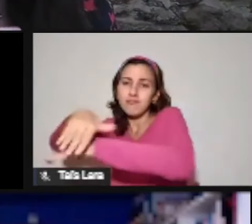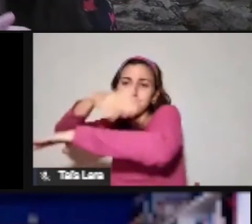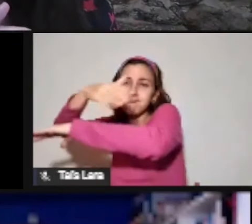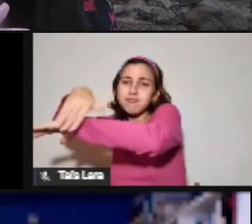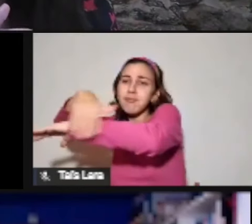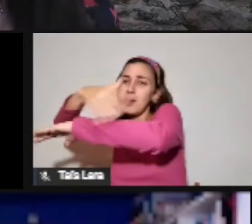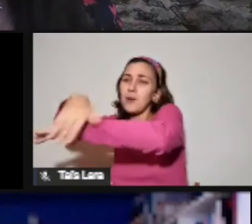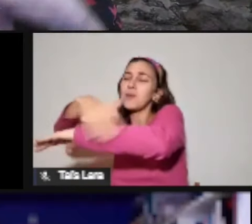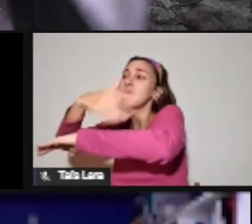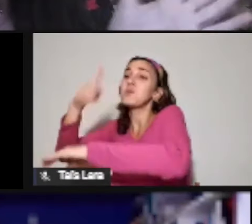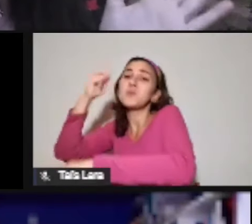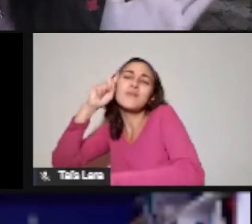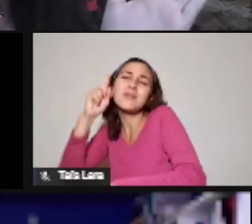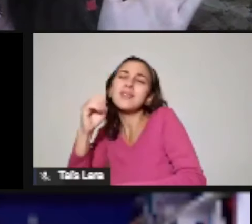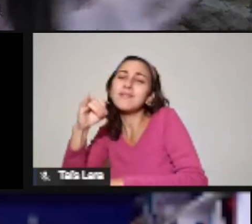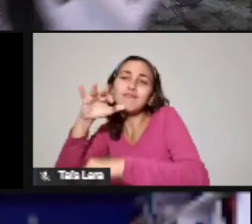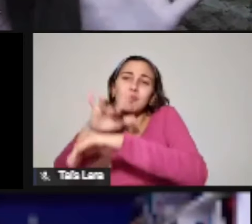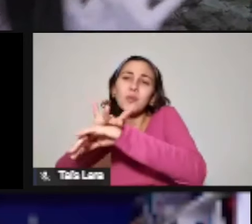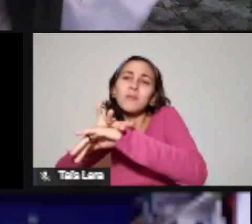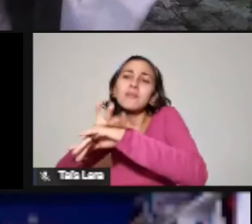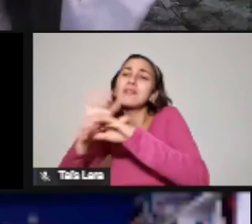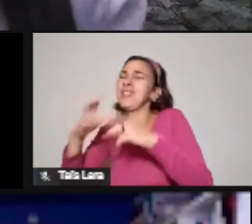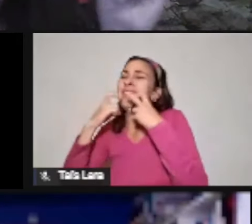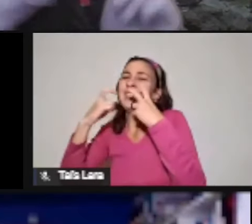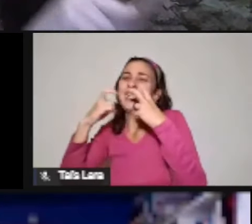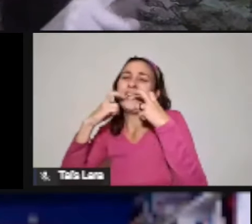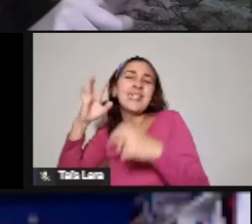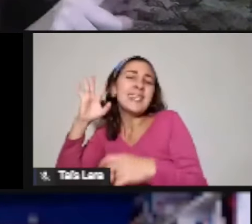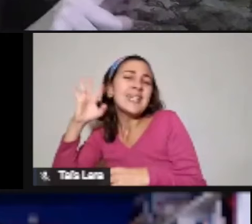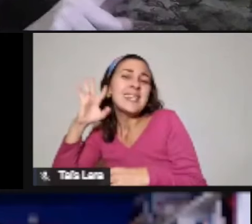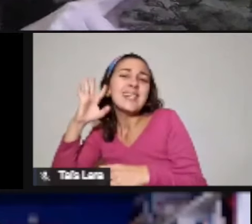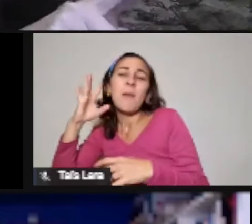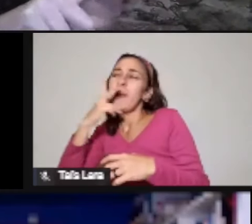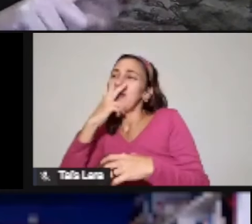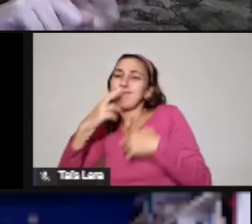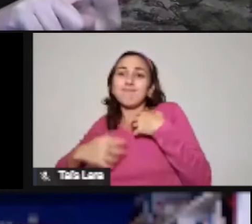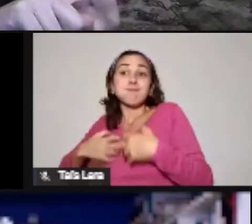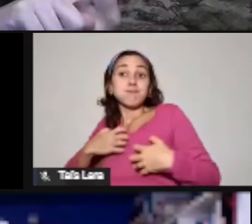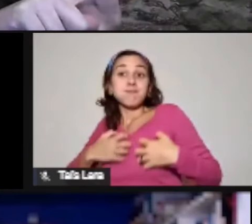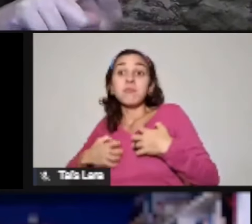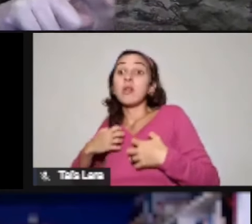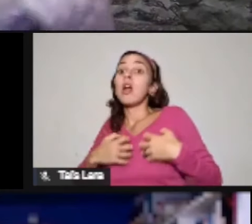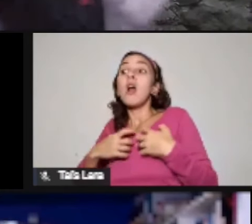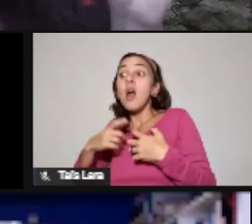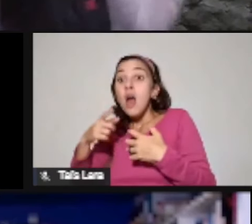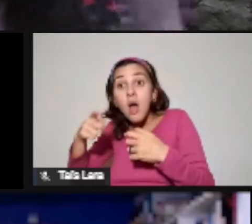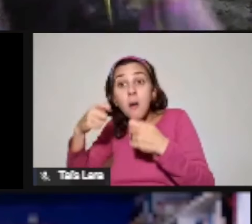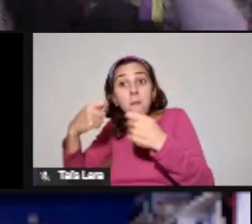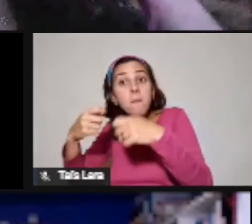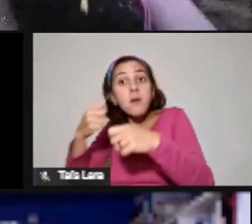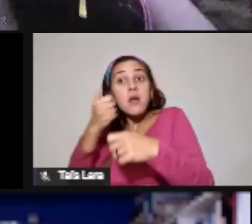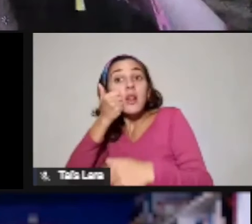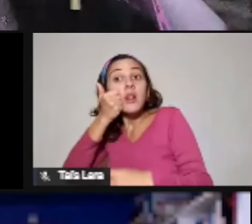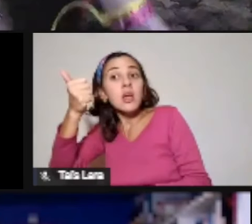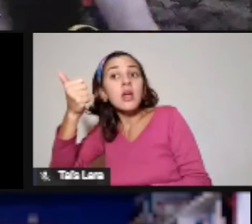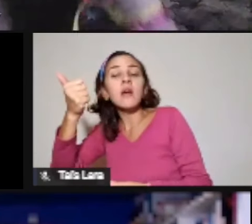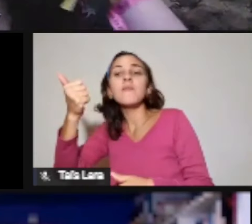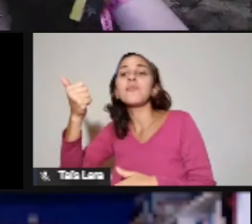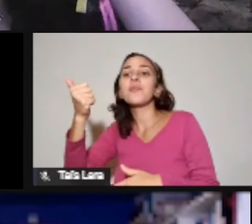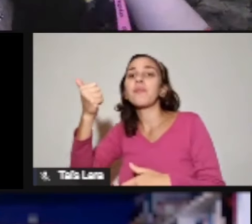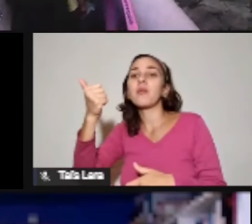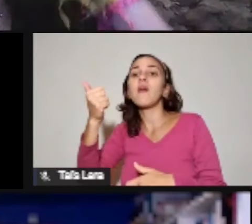Tutelar, ajudar? E aí, Fafá, o que vai acontecer, a gente falou isso numa live tua, né? Quem acompanha aqui a Fafá sabe